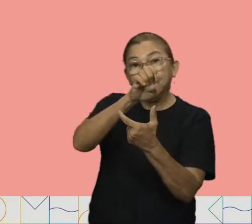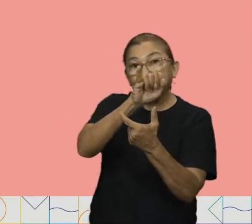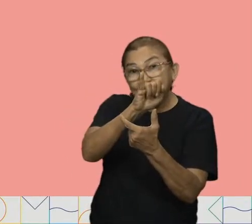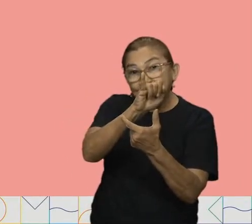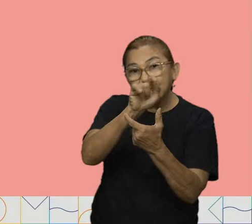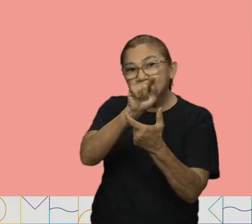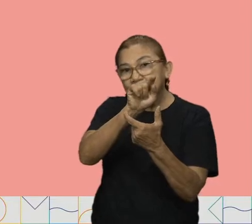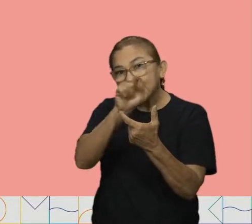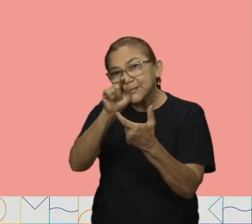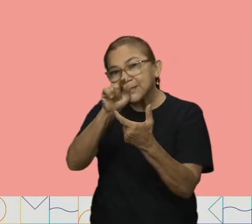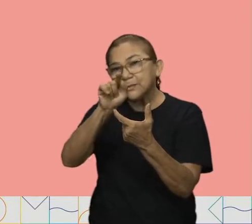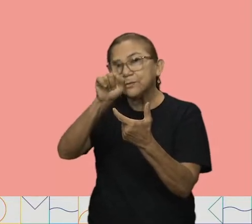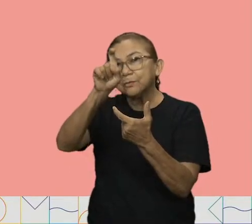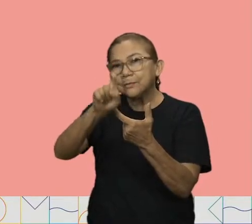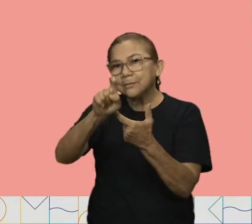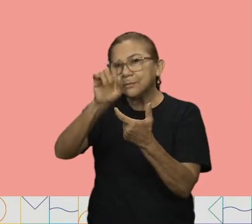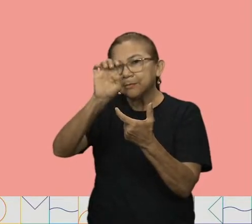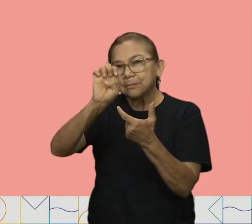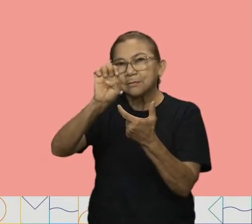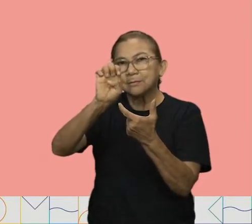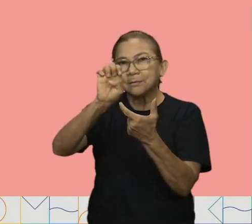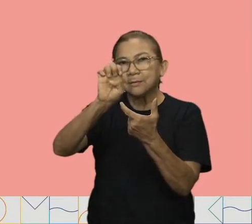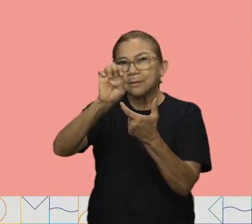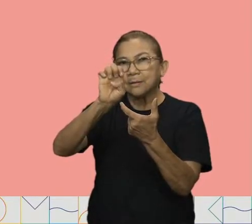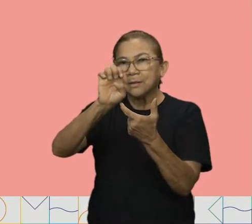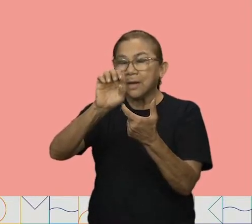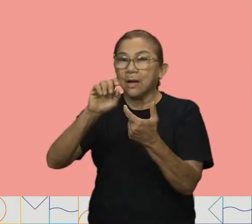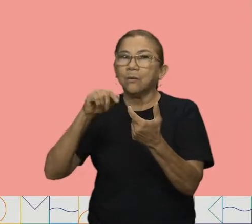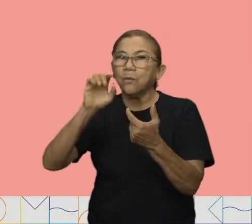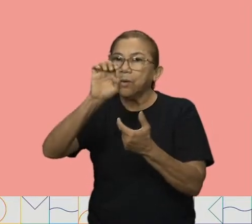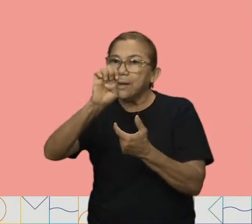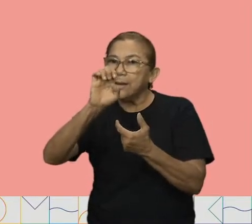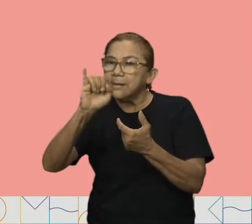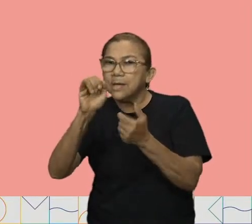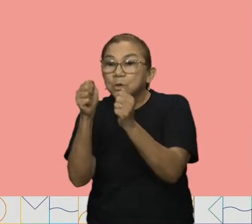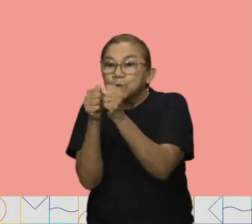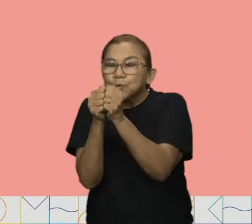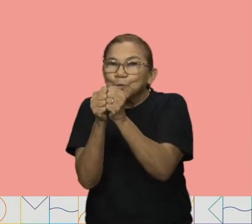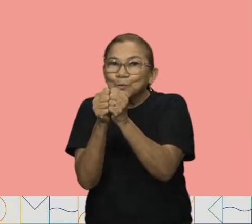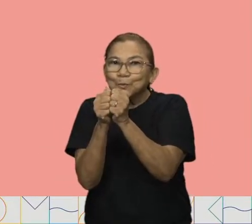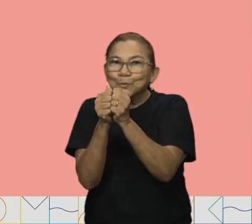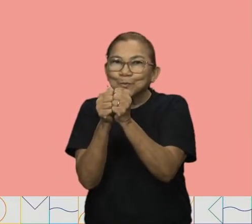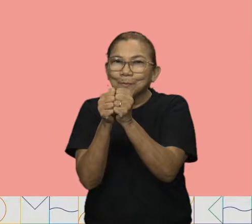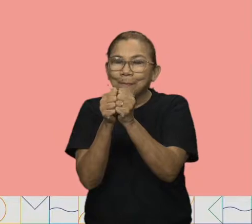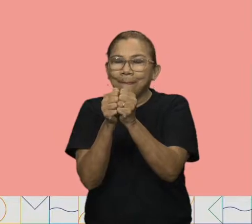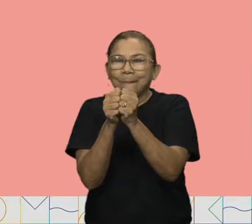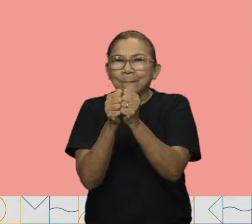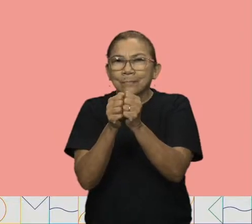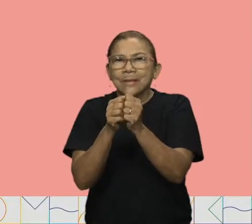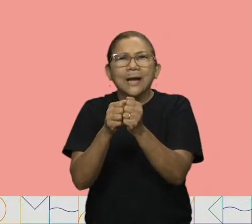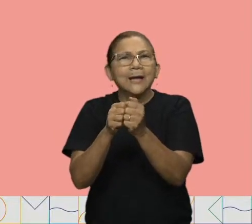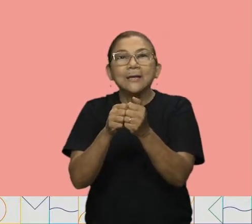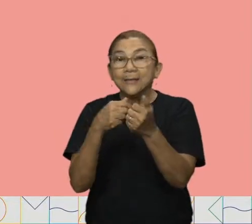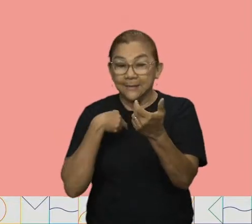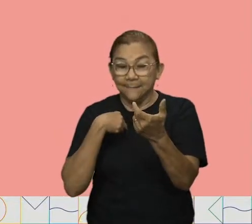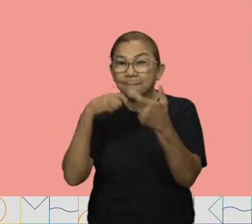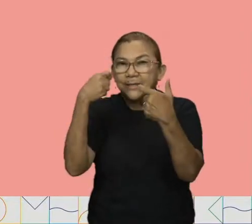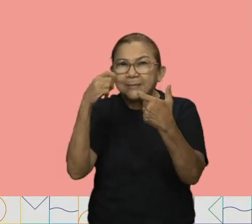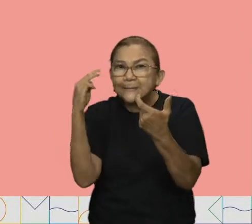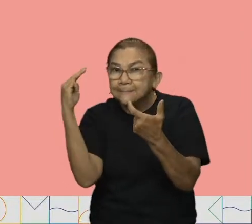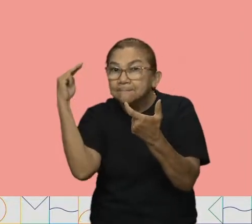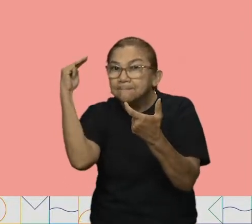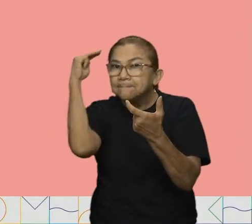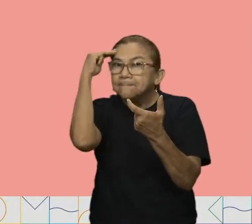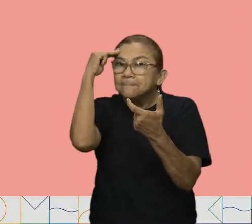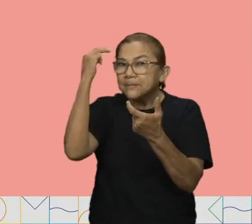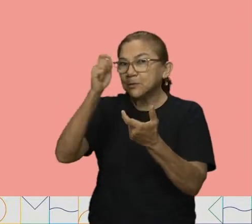A gente percebe que o E e o I ficaram na mesma sílaba. E aí acontece o ditongo, certo? E quando esse ditongo acontece, a